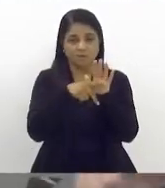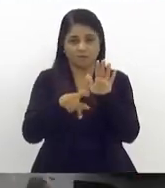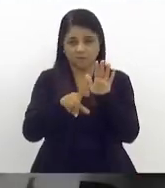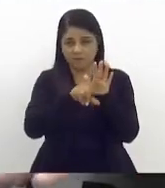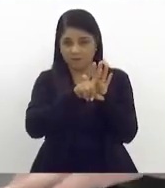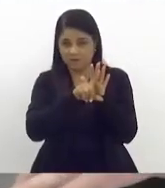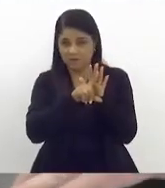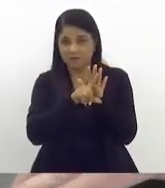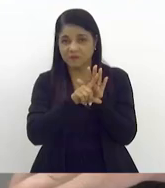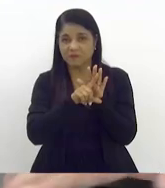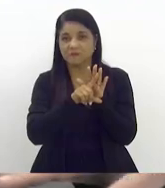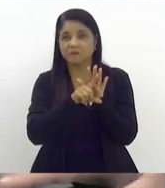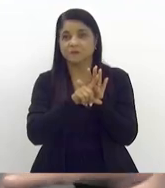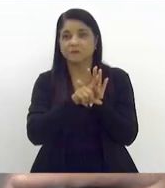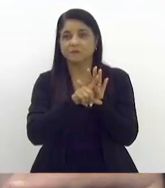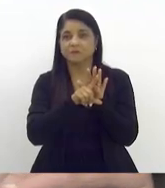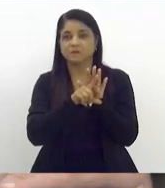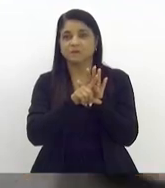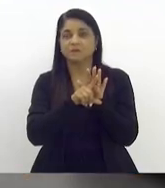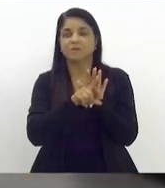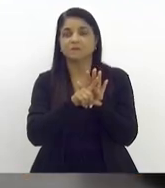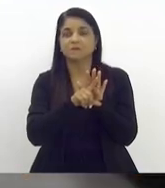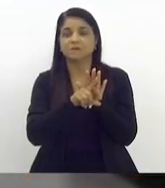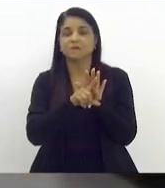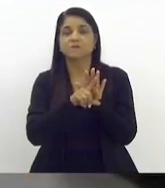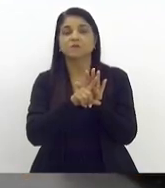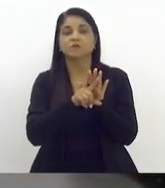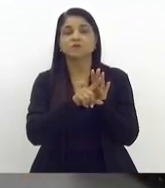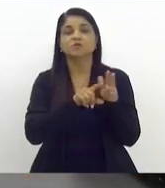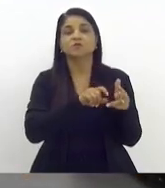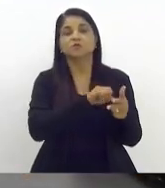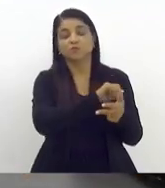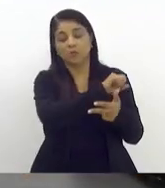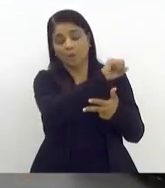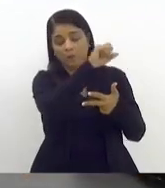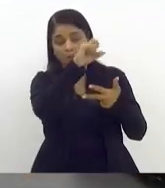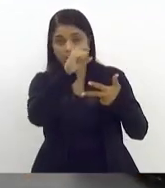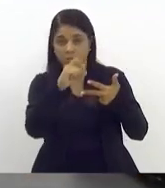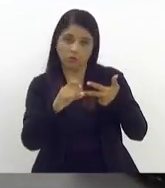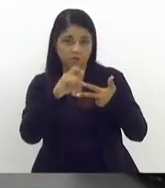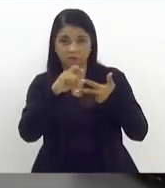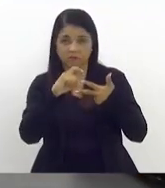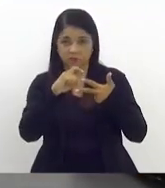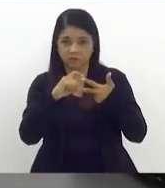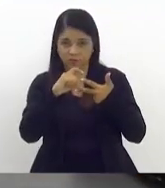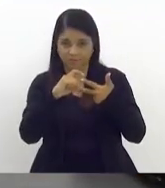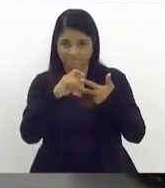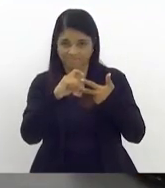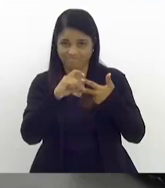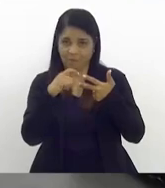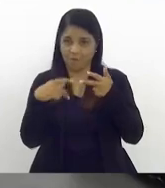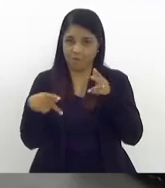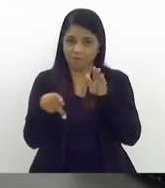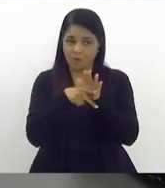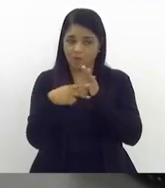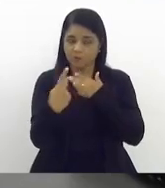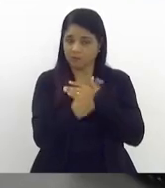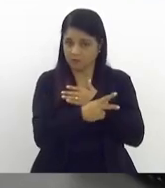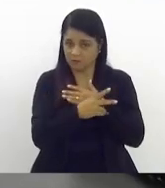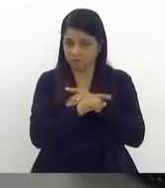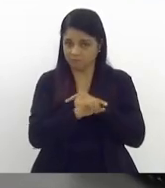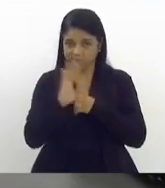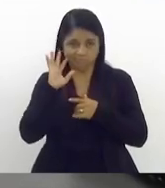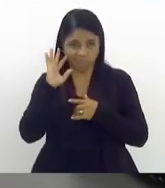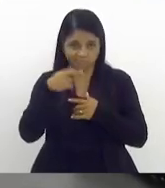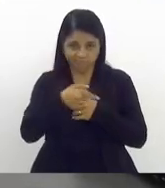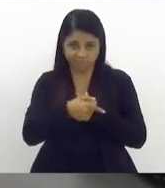ser e é uma prerrogativa do Poder Executivo. Esse é um elemento. O segundo elemento